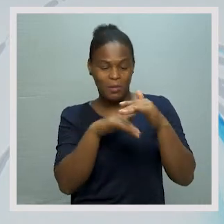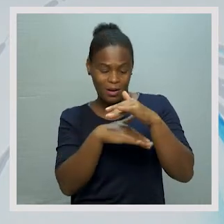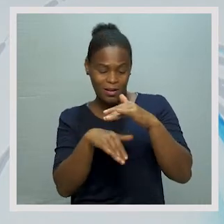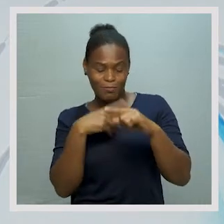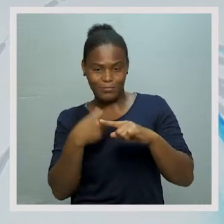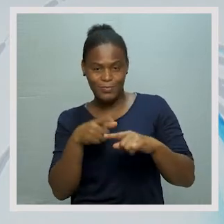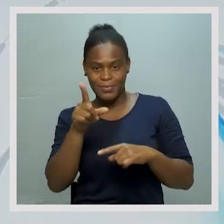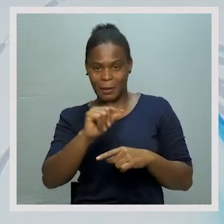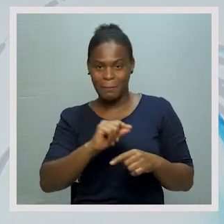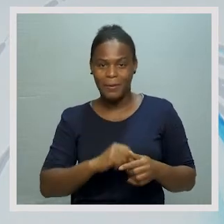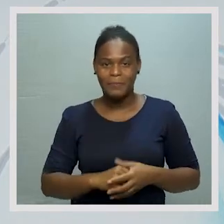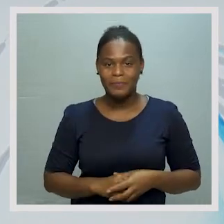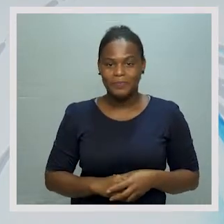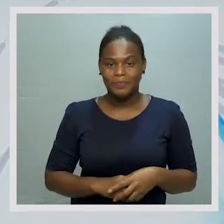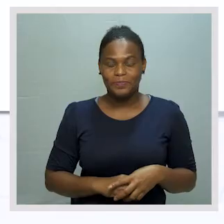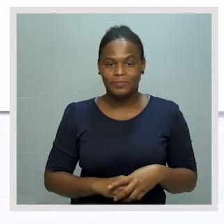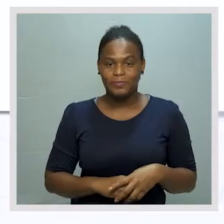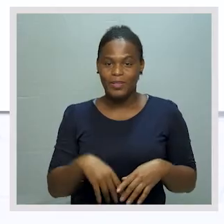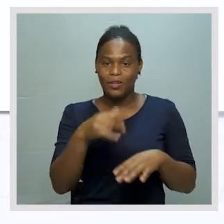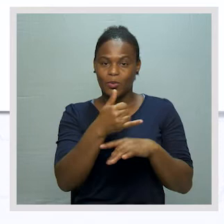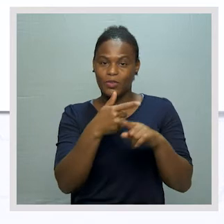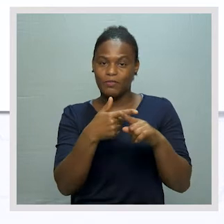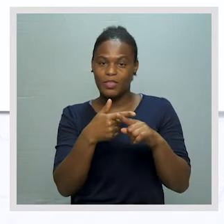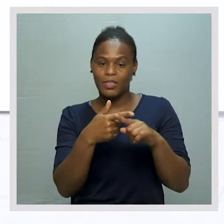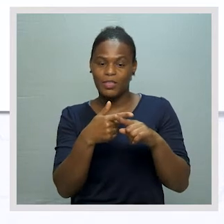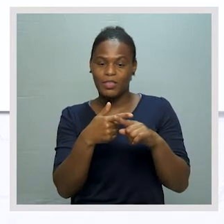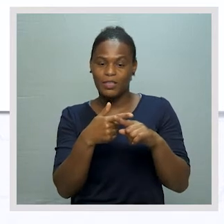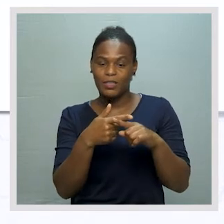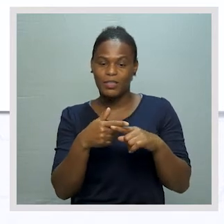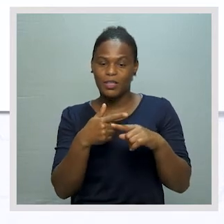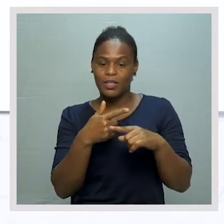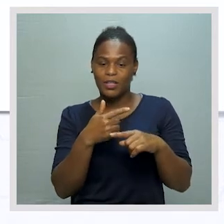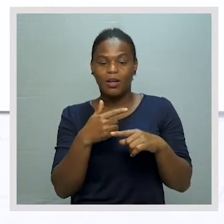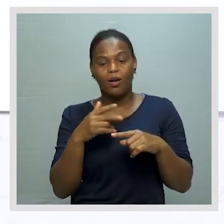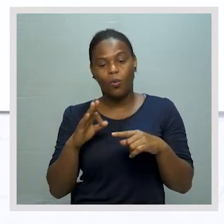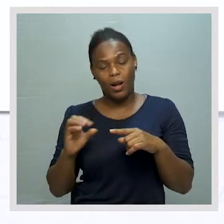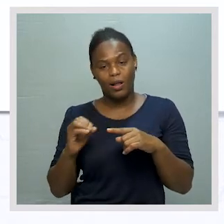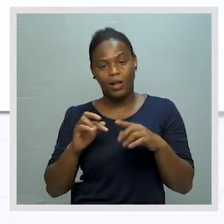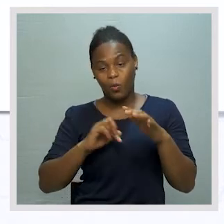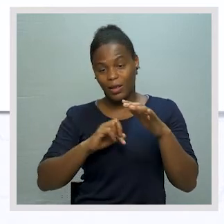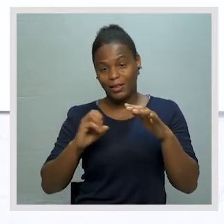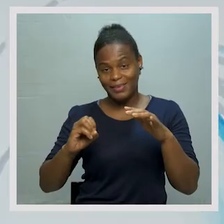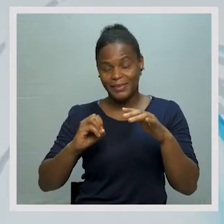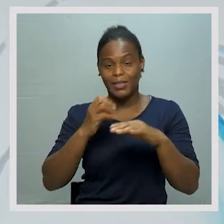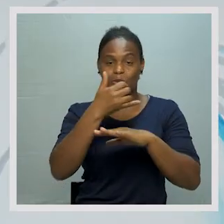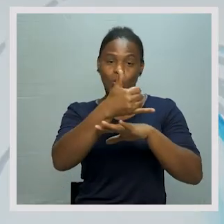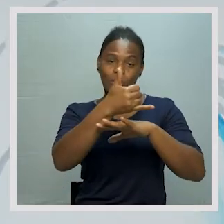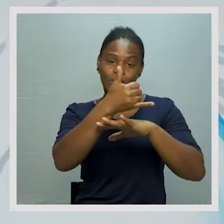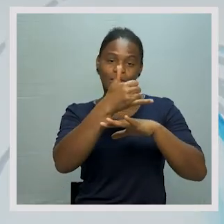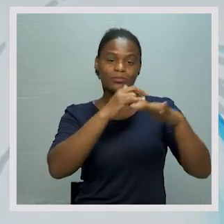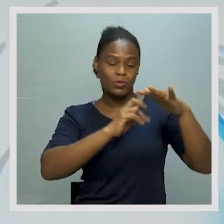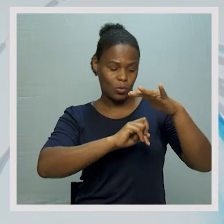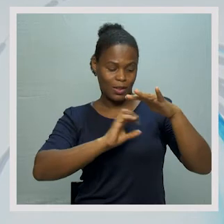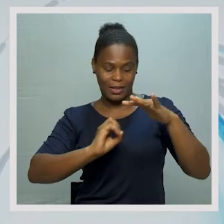e multiplica-se os denominadores. 2 vezes 40, 80. Passamos a ter a fração 2